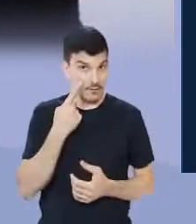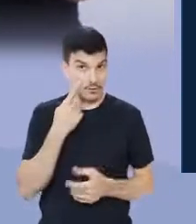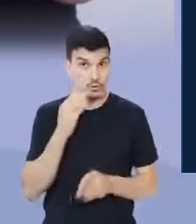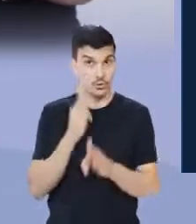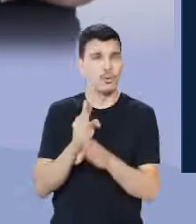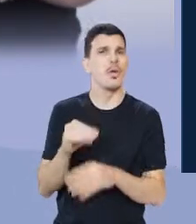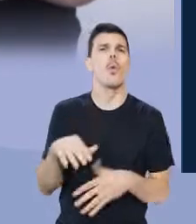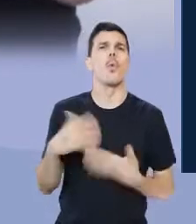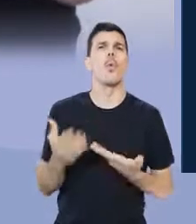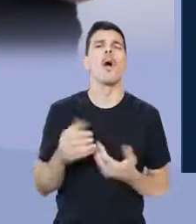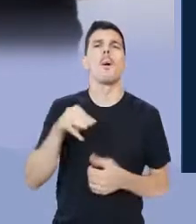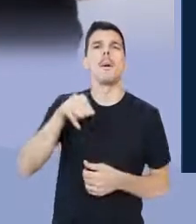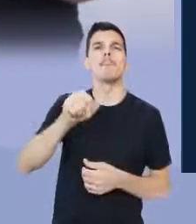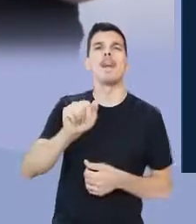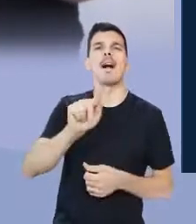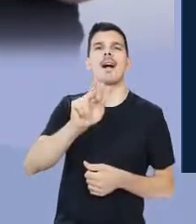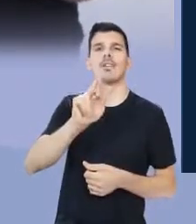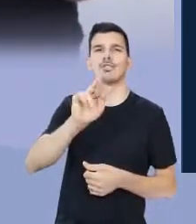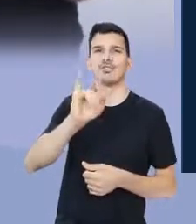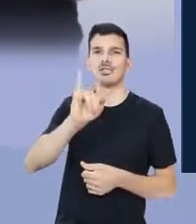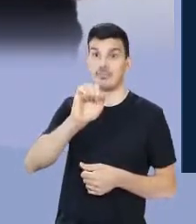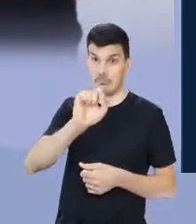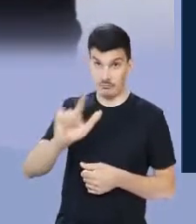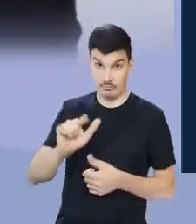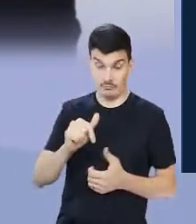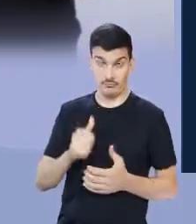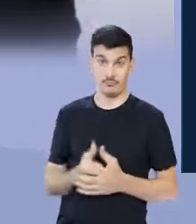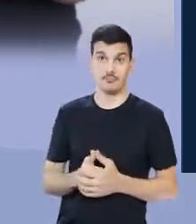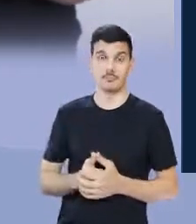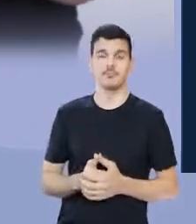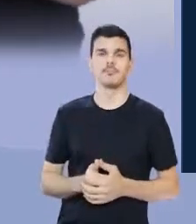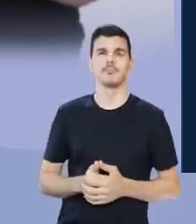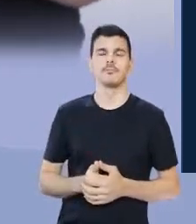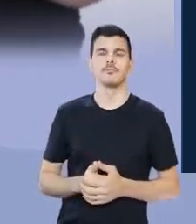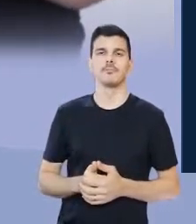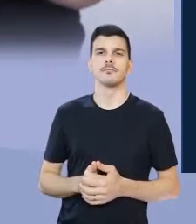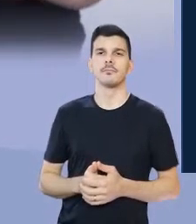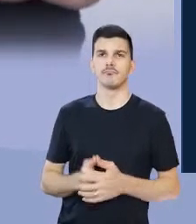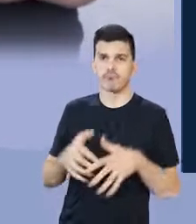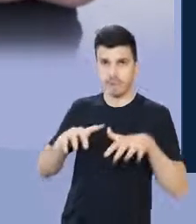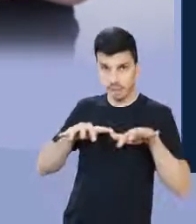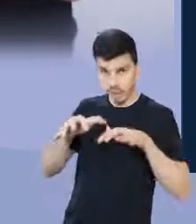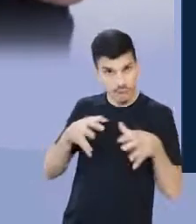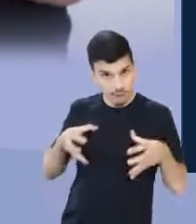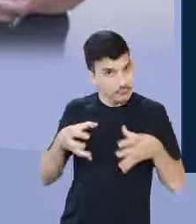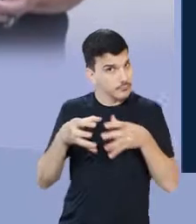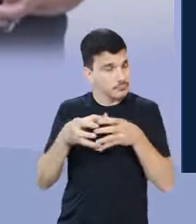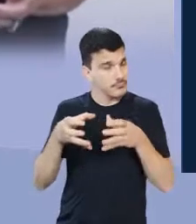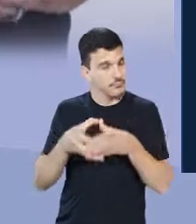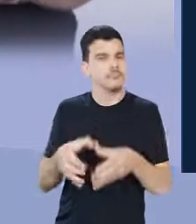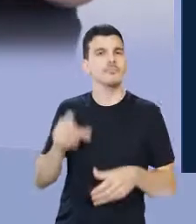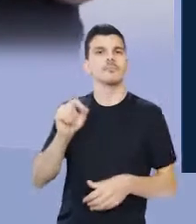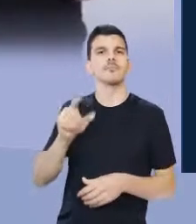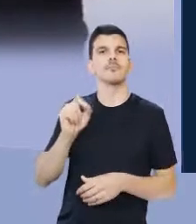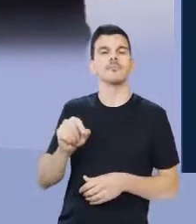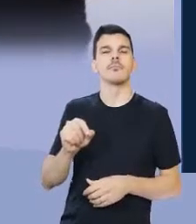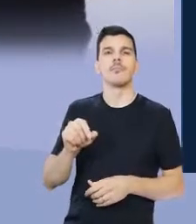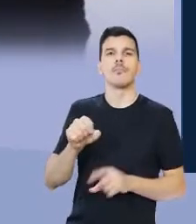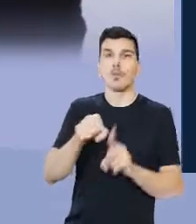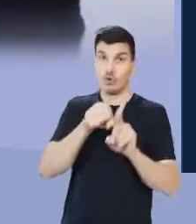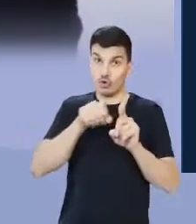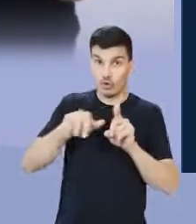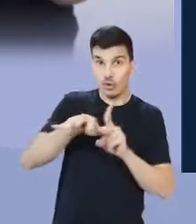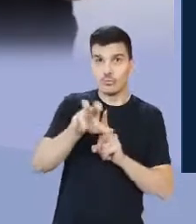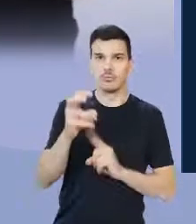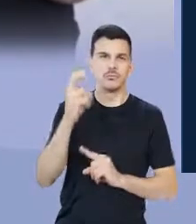Vamos descobrir a que marginal nos referimos. Esse movimento foi um